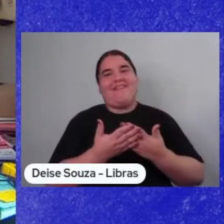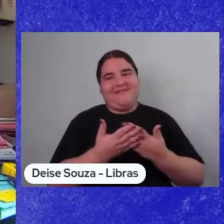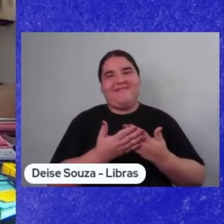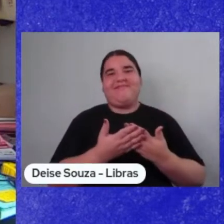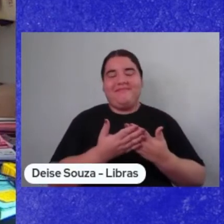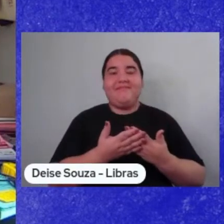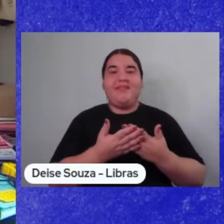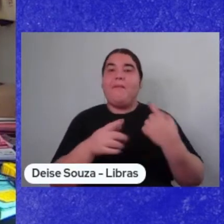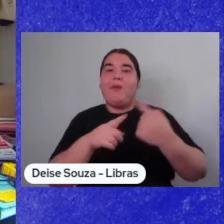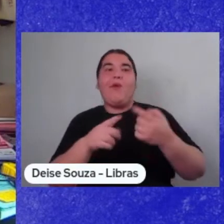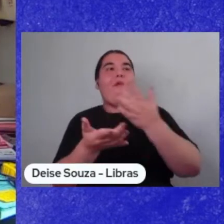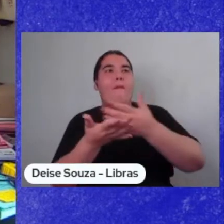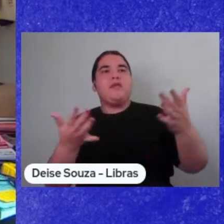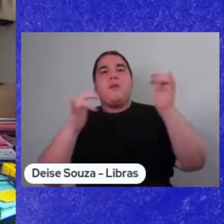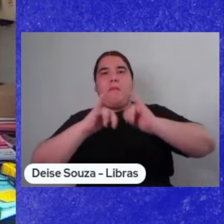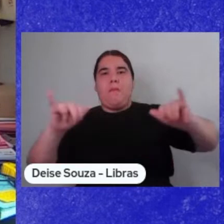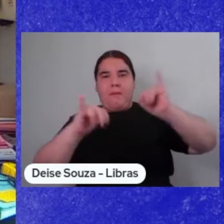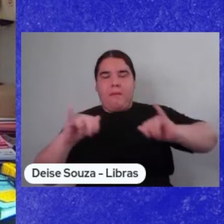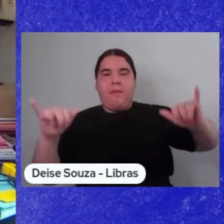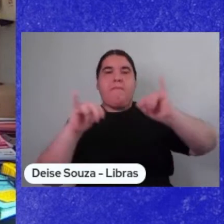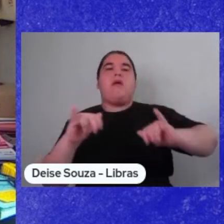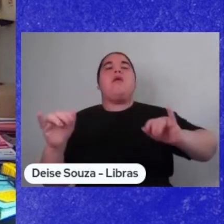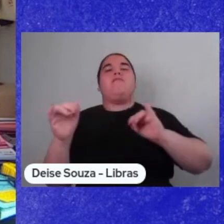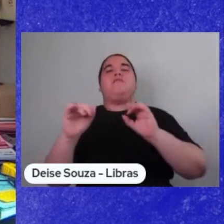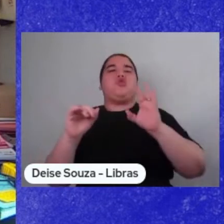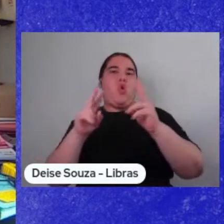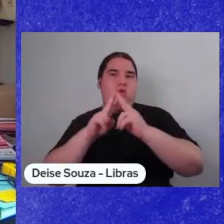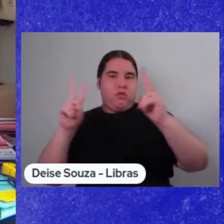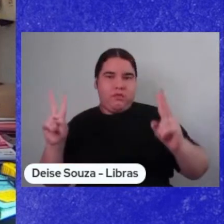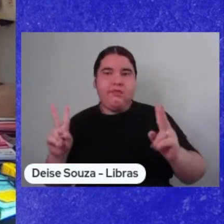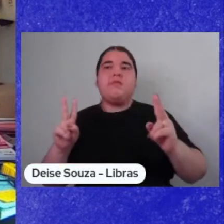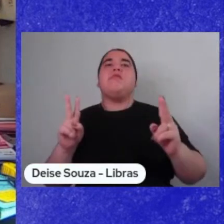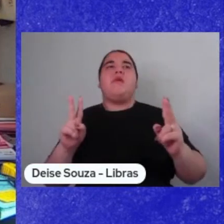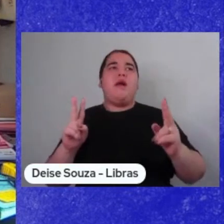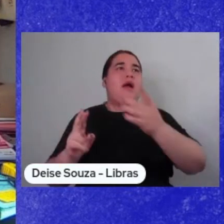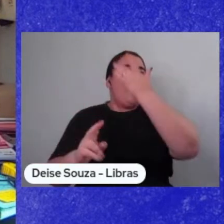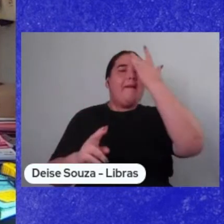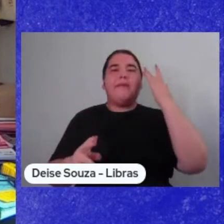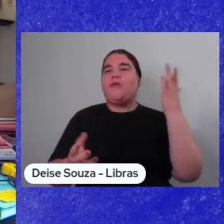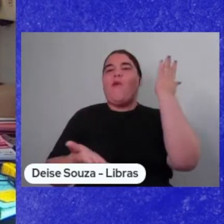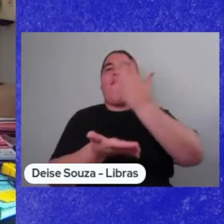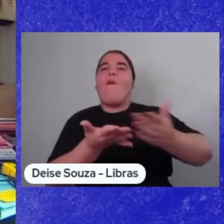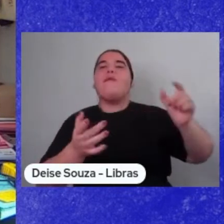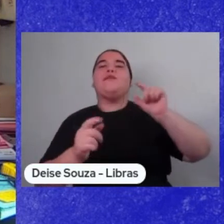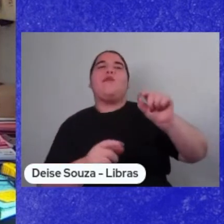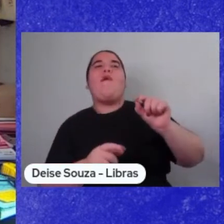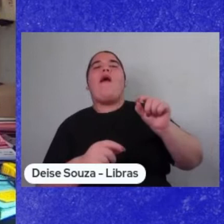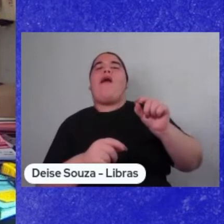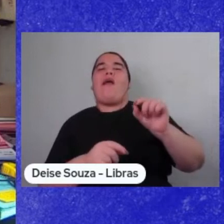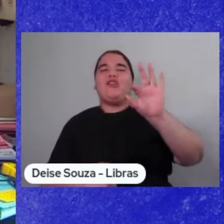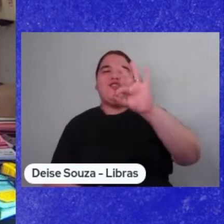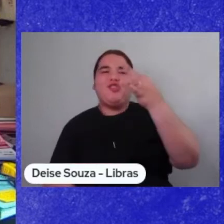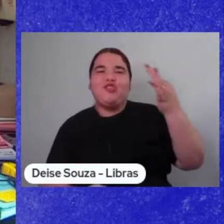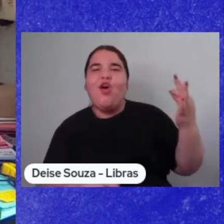essa circulação online e as pessoas, de fato, começaram a assistir, a instagramar o filme, tipo, a gravar stories de